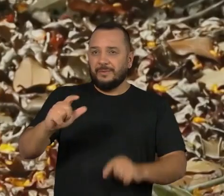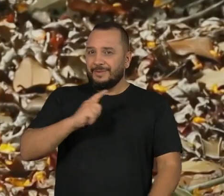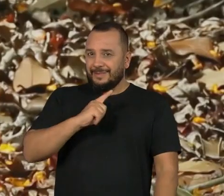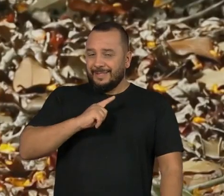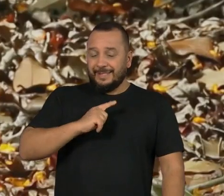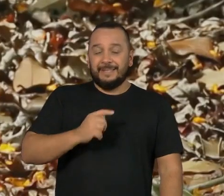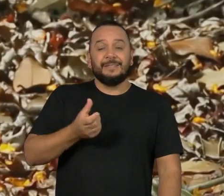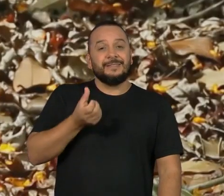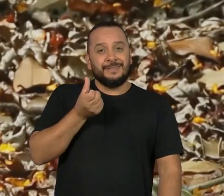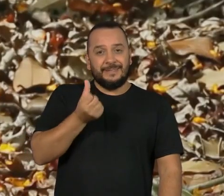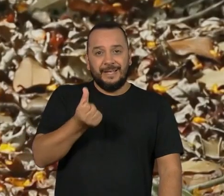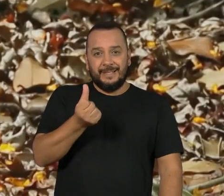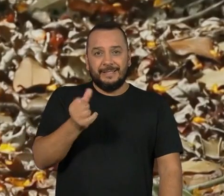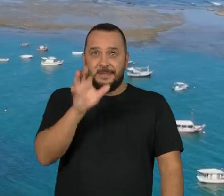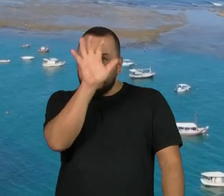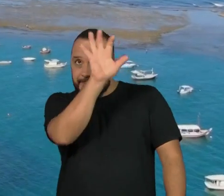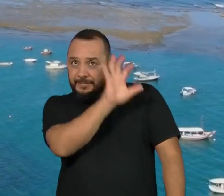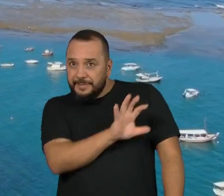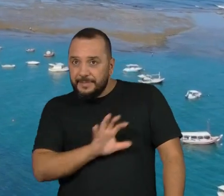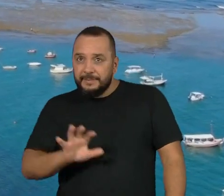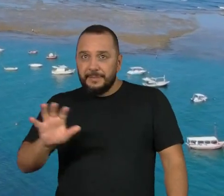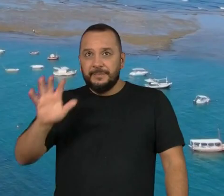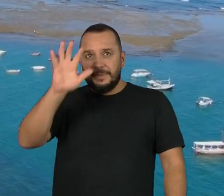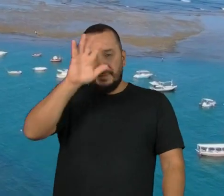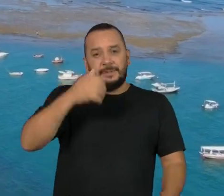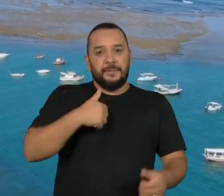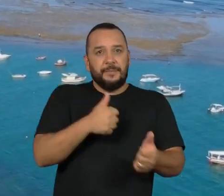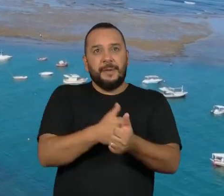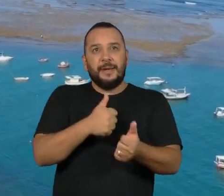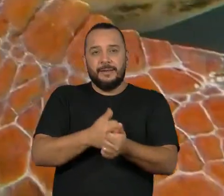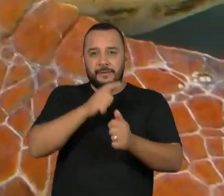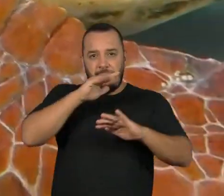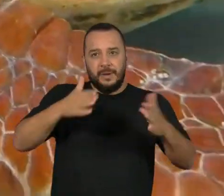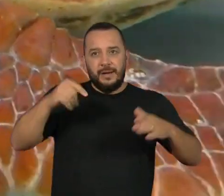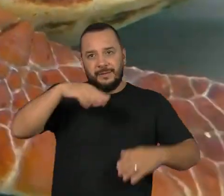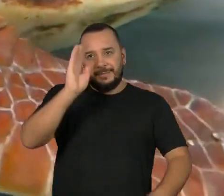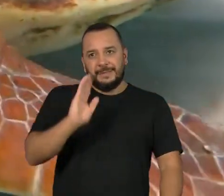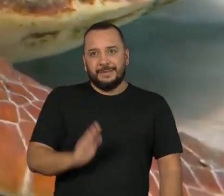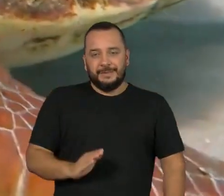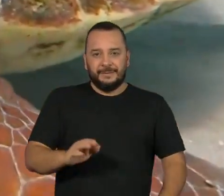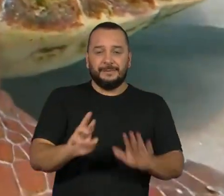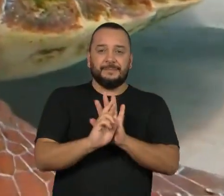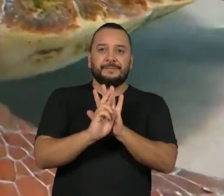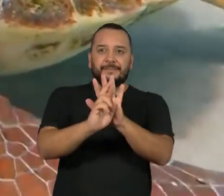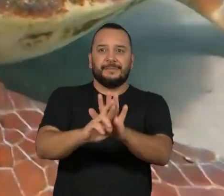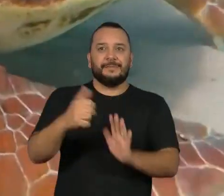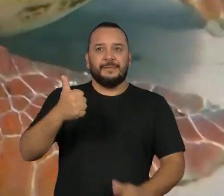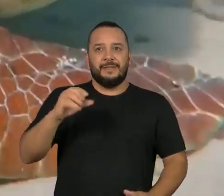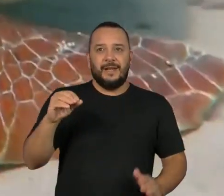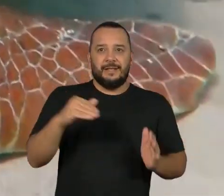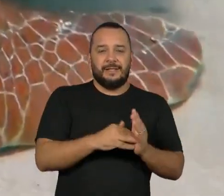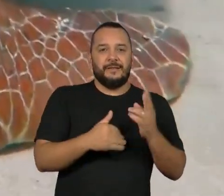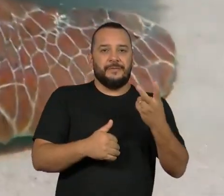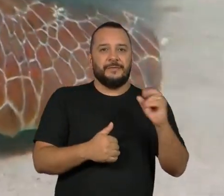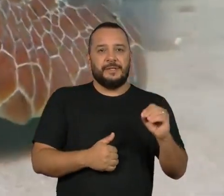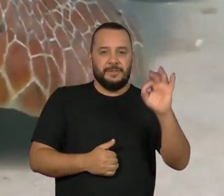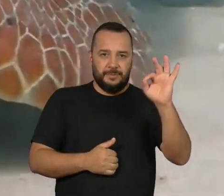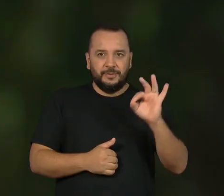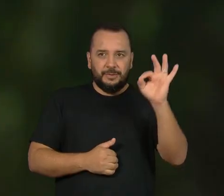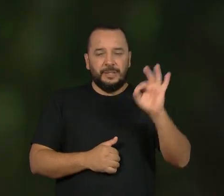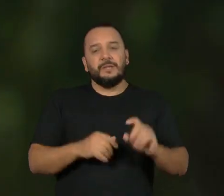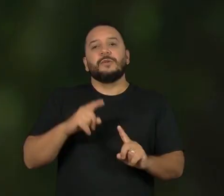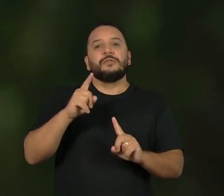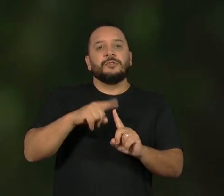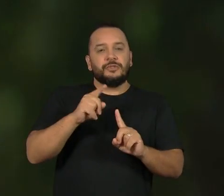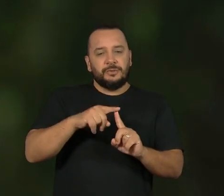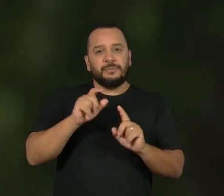6 biomas e pelo sistema costeiro marinho do Brasil. Representam entre 10% e 20% das